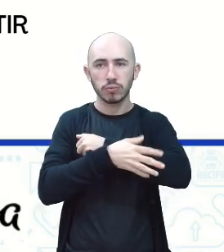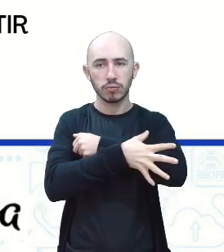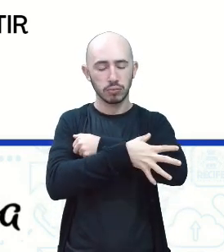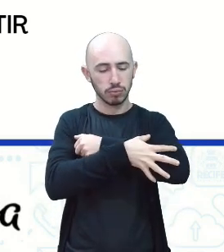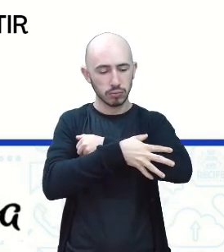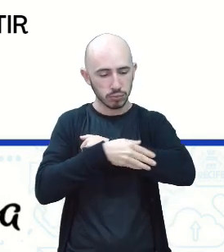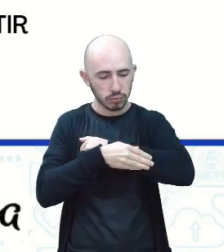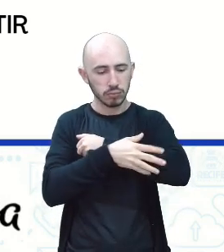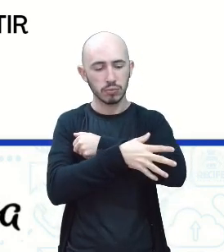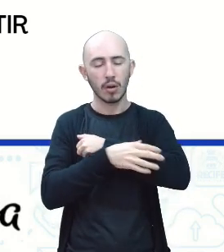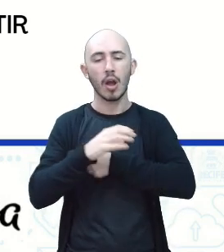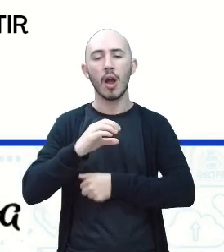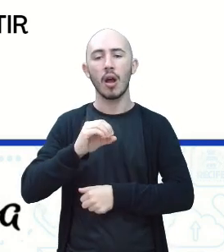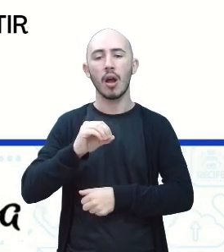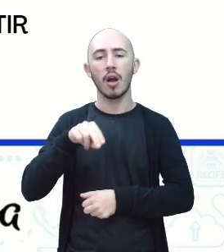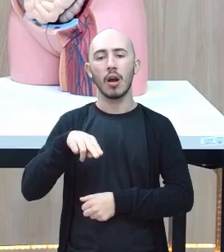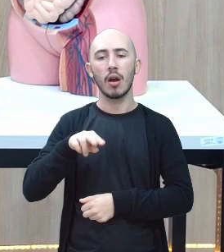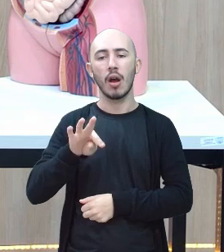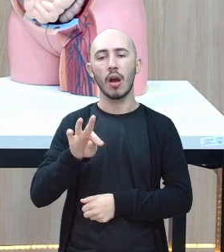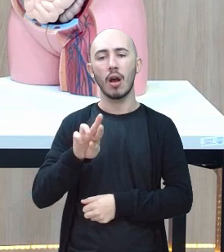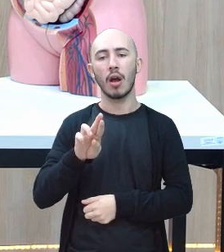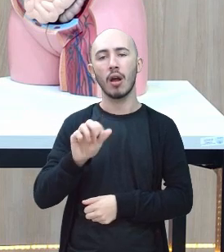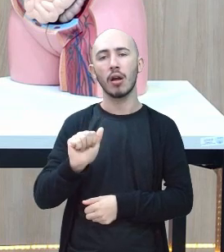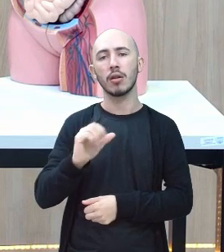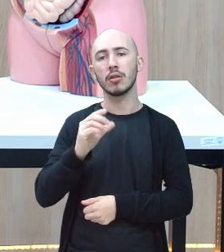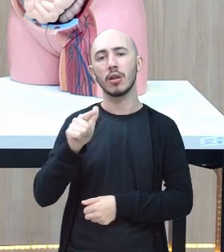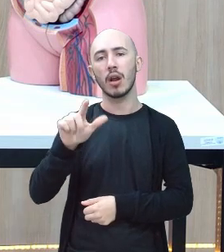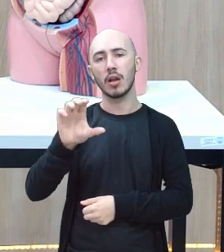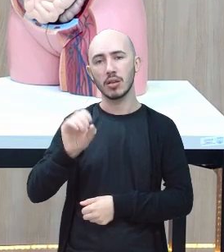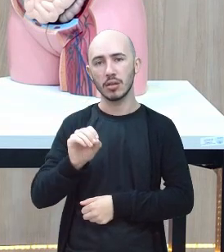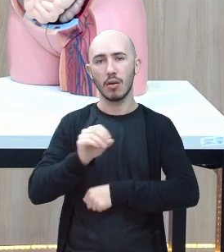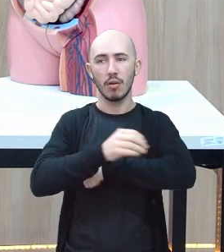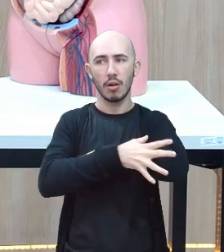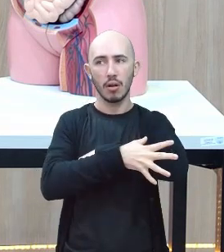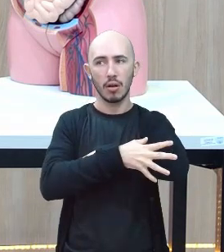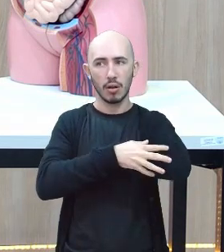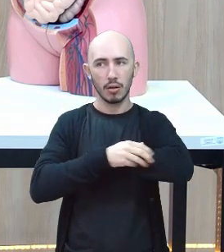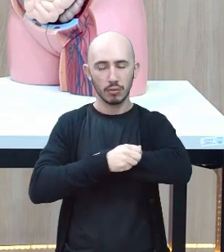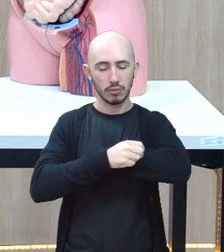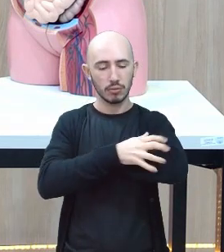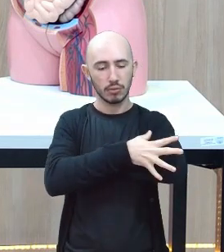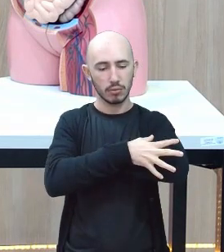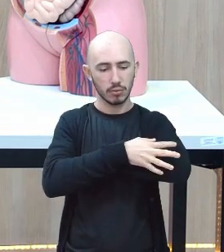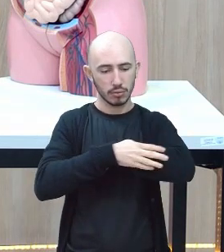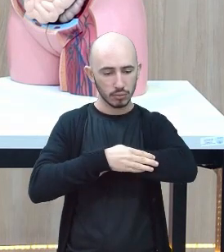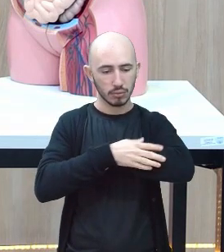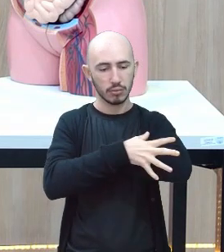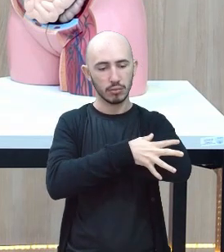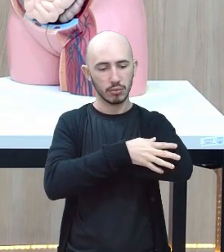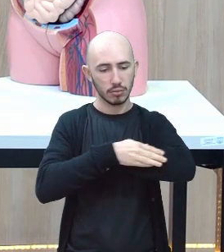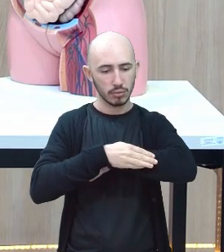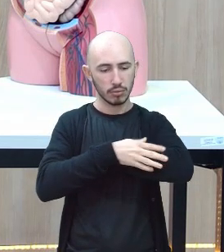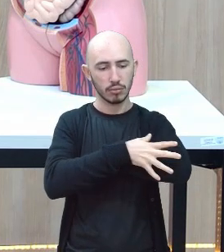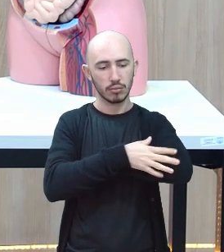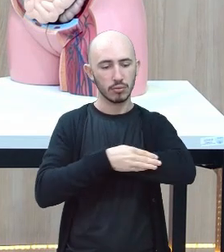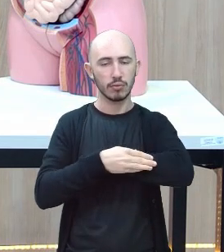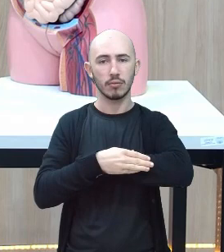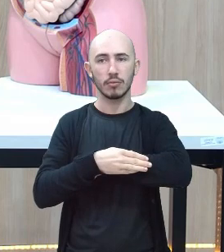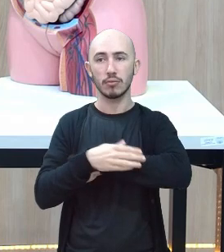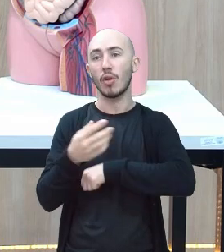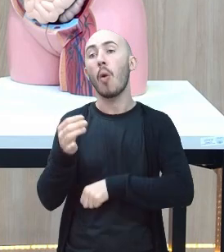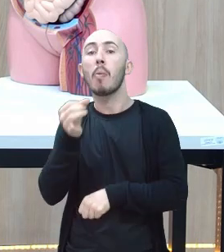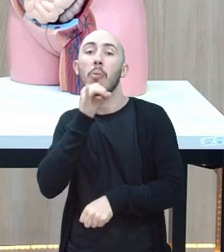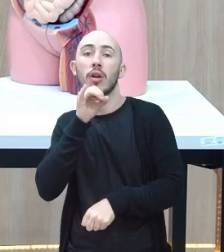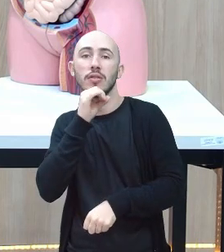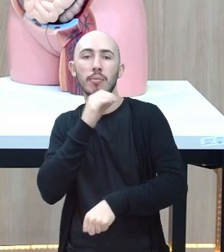Vejam que função importante, muito importante, ela contrai, a gente pode contrair, nosso braço não é duro, ele